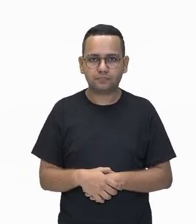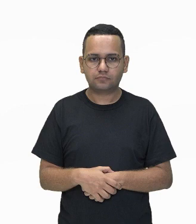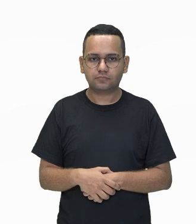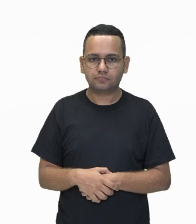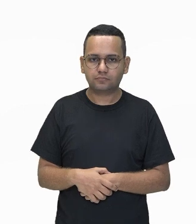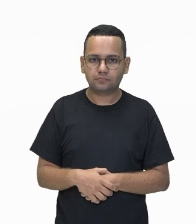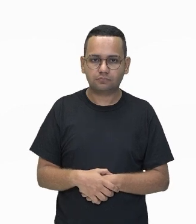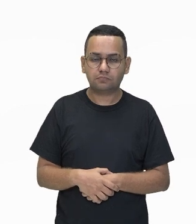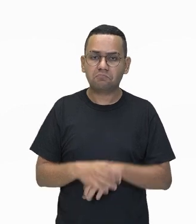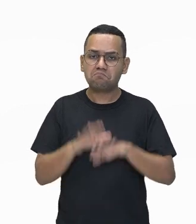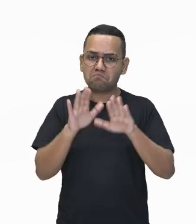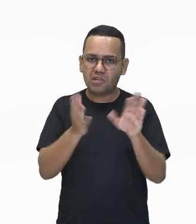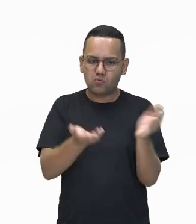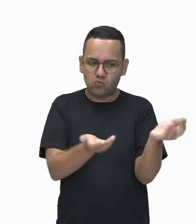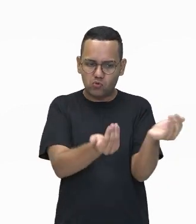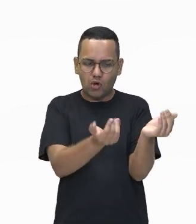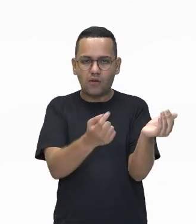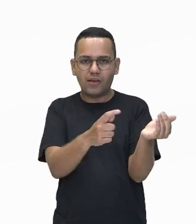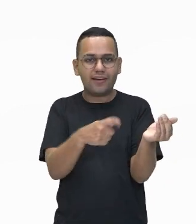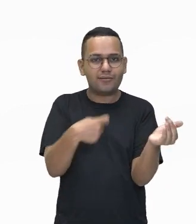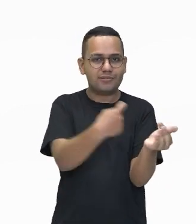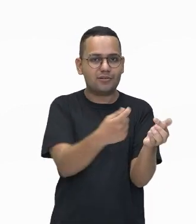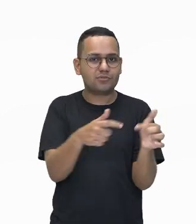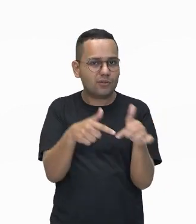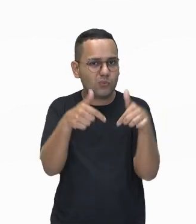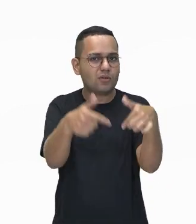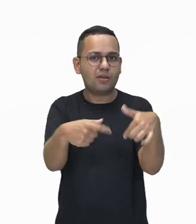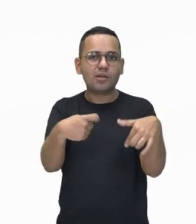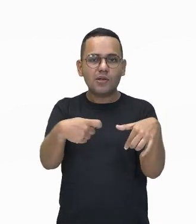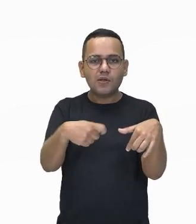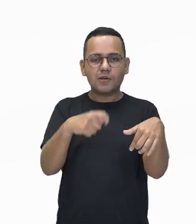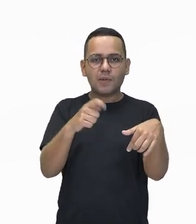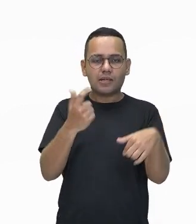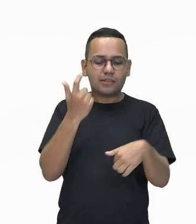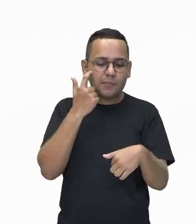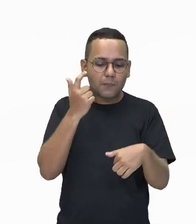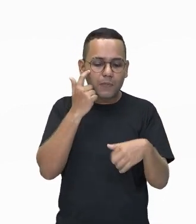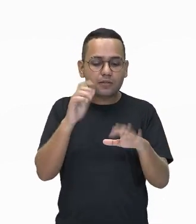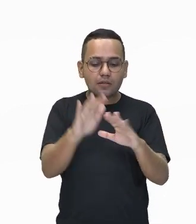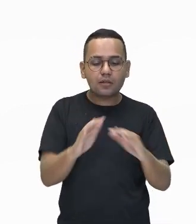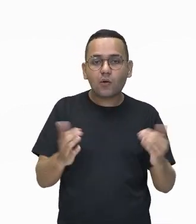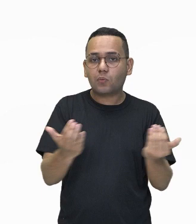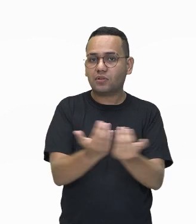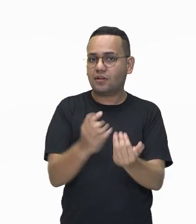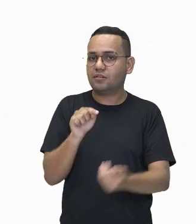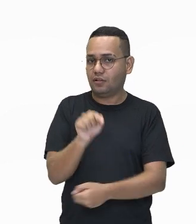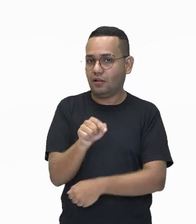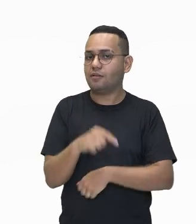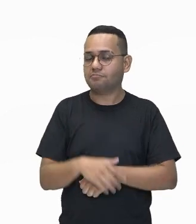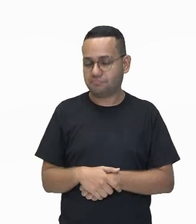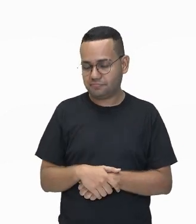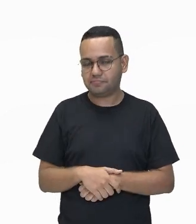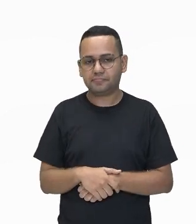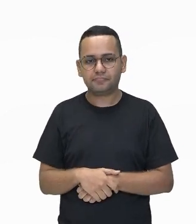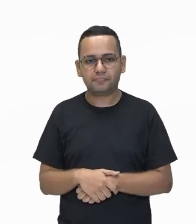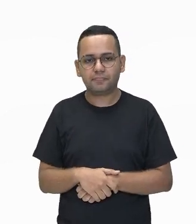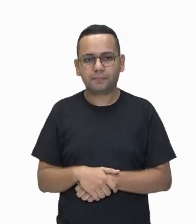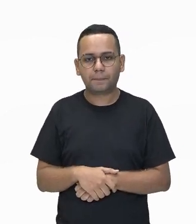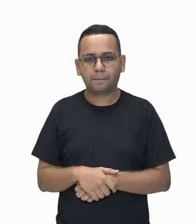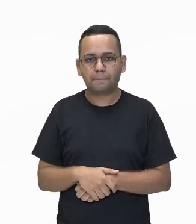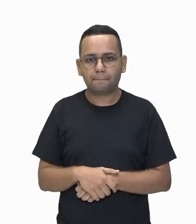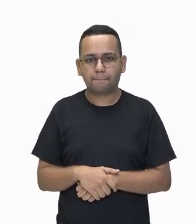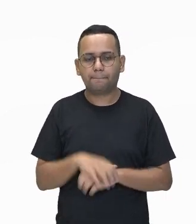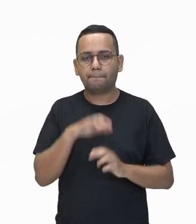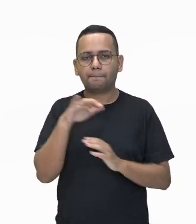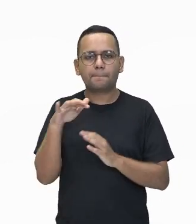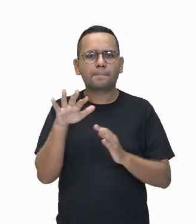jovem atuante, pensar, então, nessa tua comunidade. E, por fim, nós temos, então, ali, né, como você vai apresentar, então,